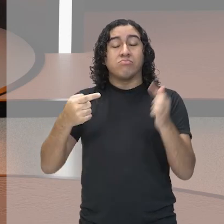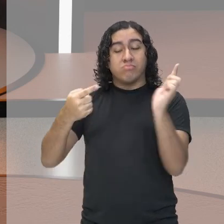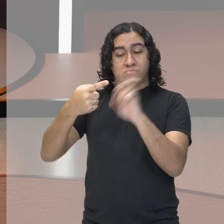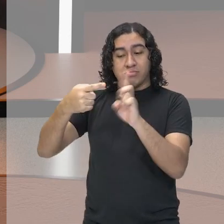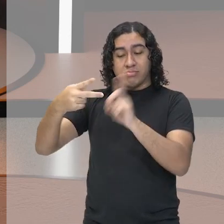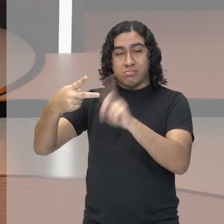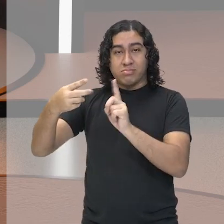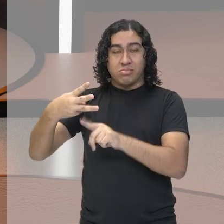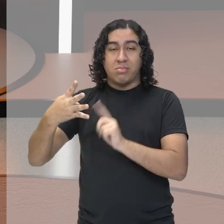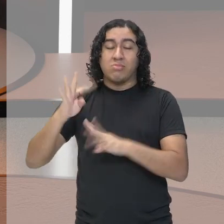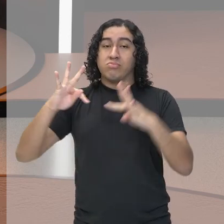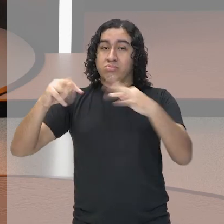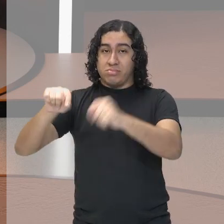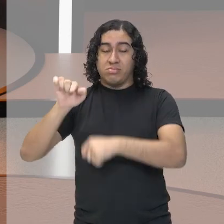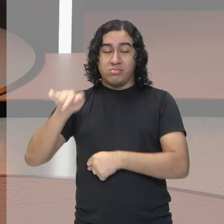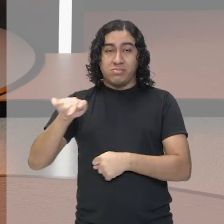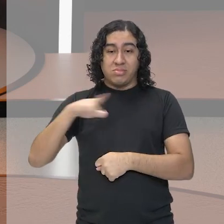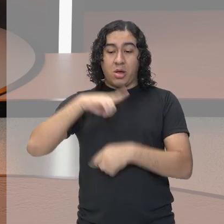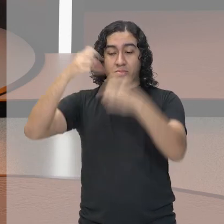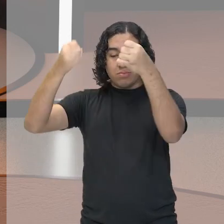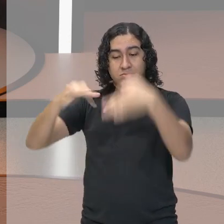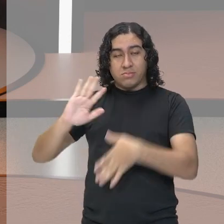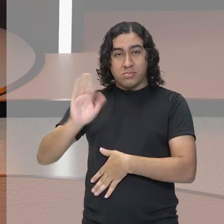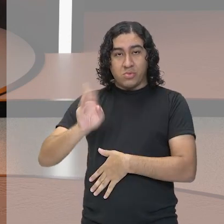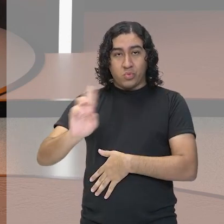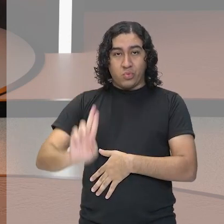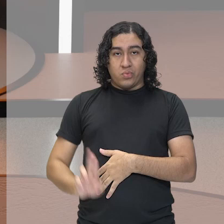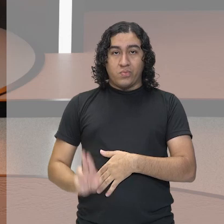da revolta do contestado, da revolta